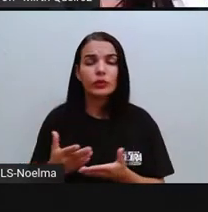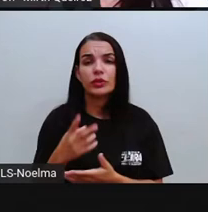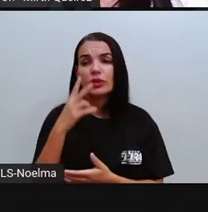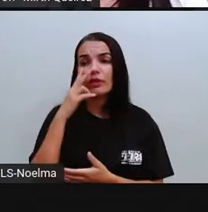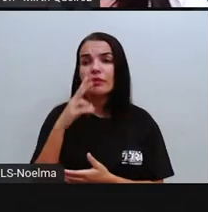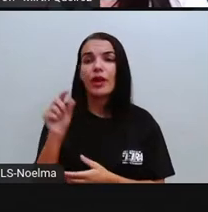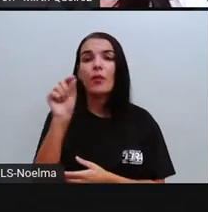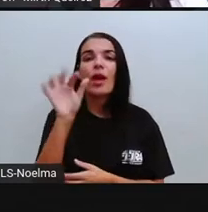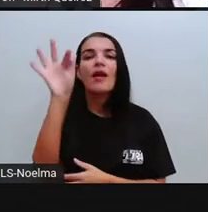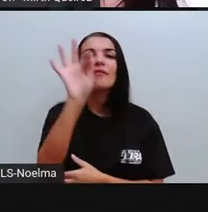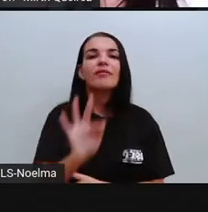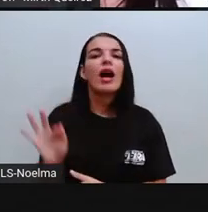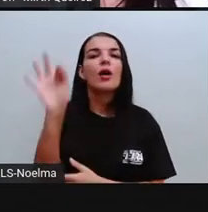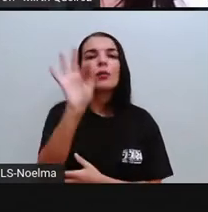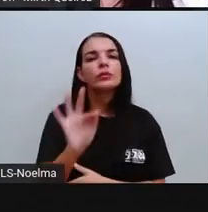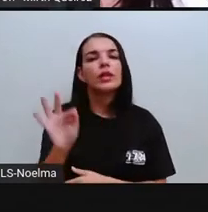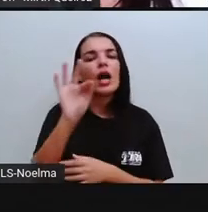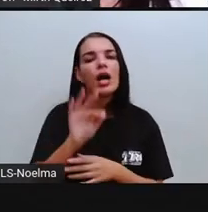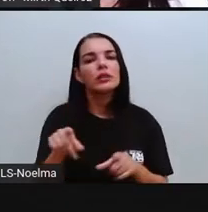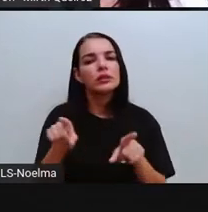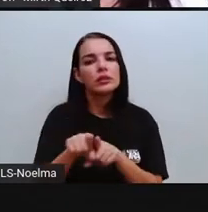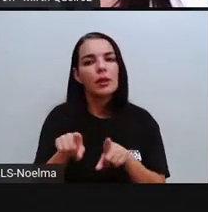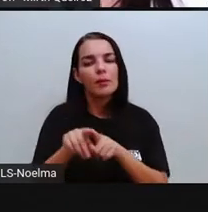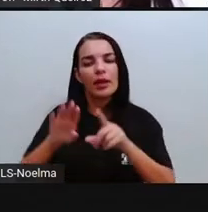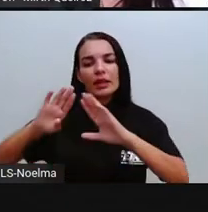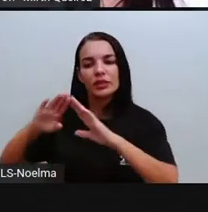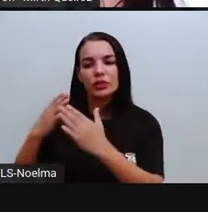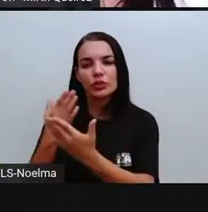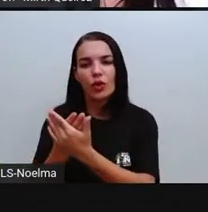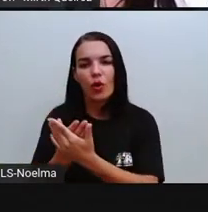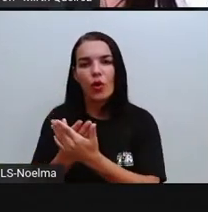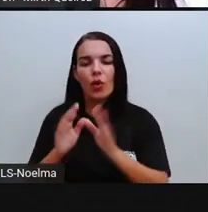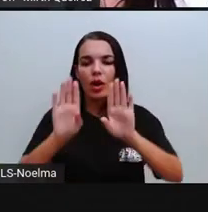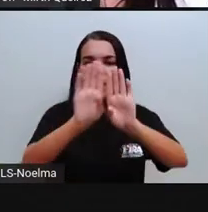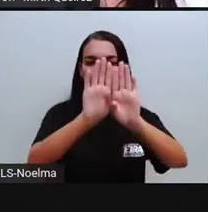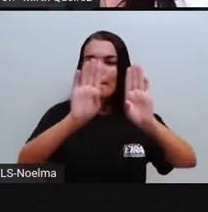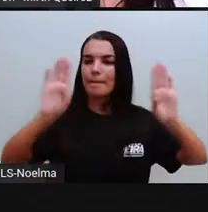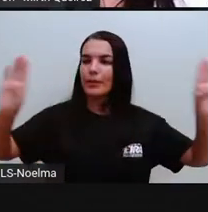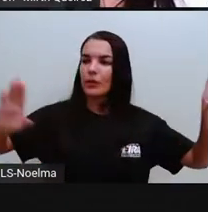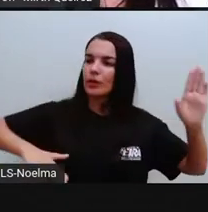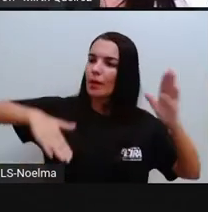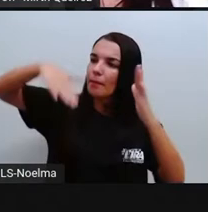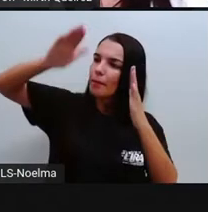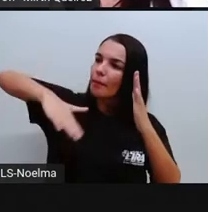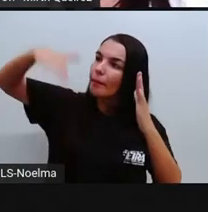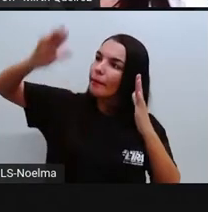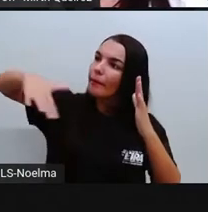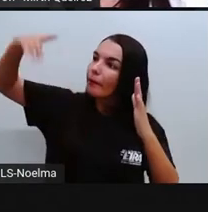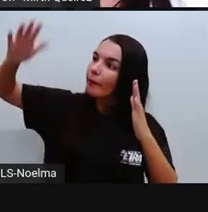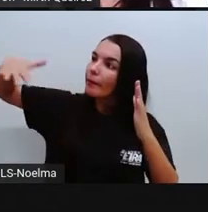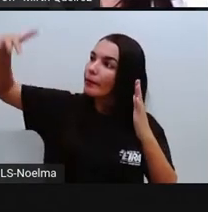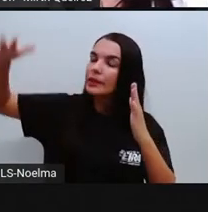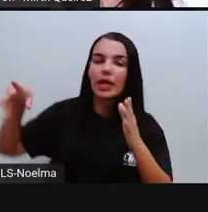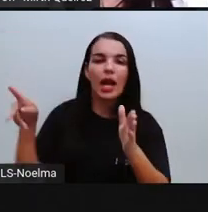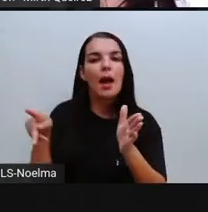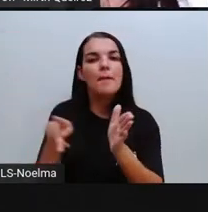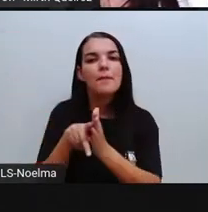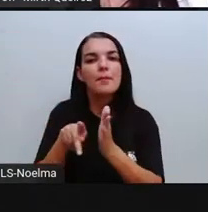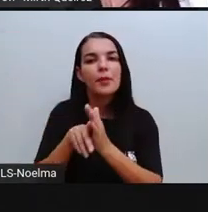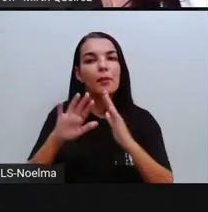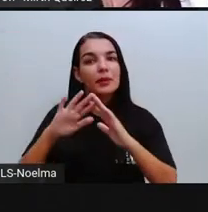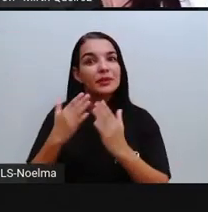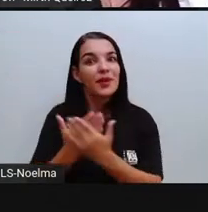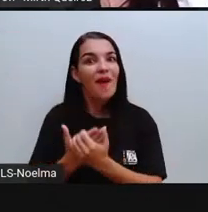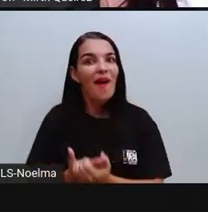vê faculdades, a gente já vê escolas, onde permite aos alunos pintar a própria escola. Eu vi